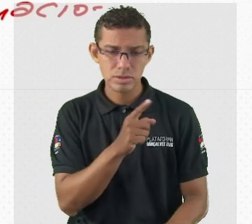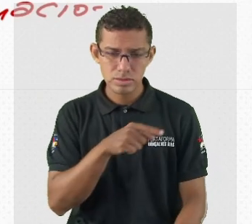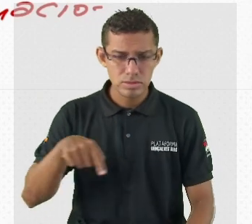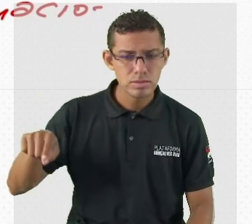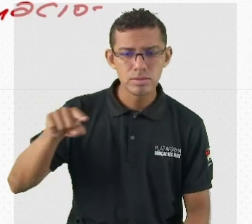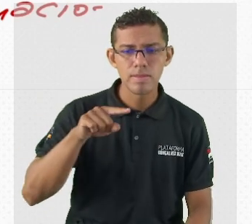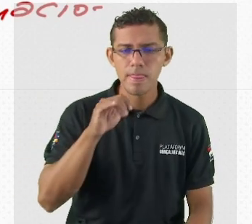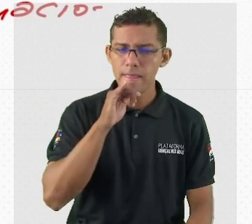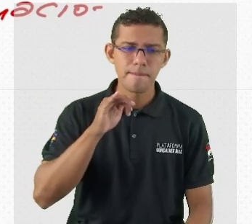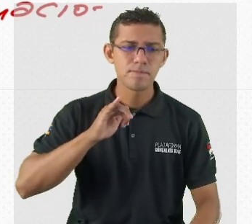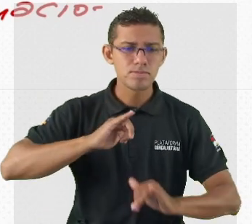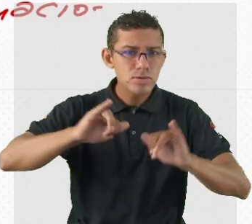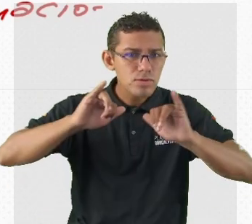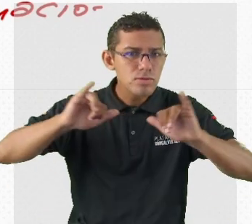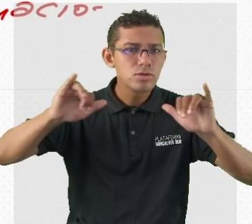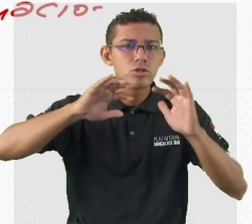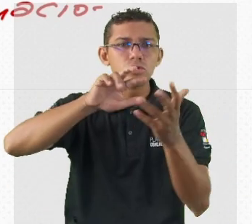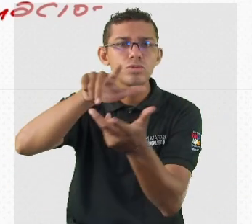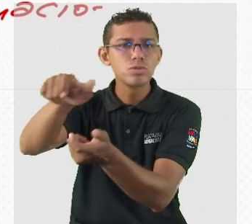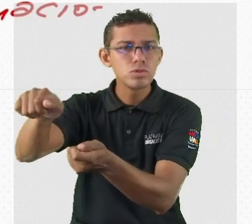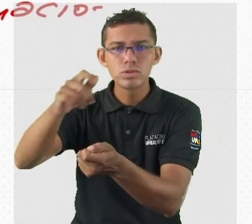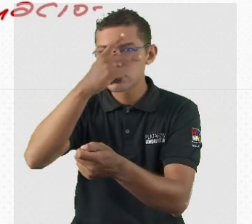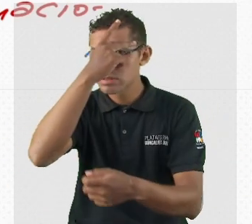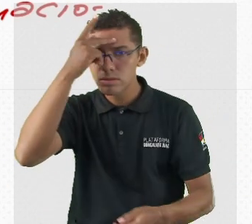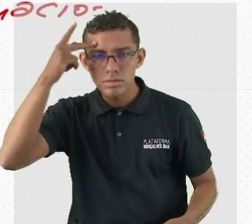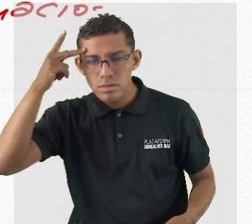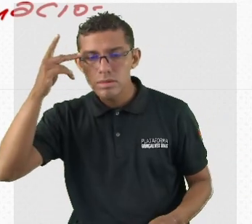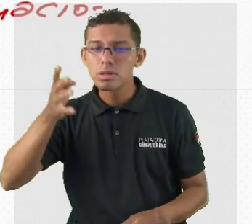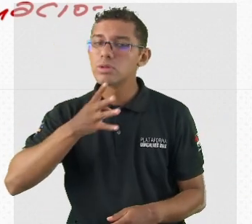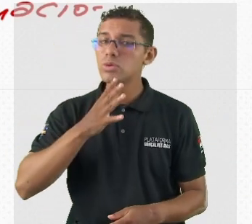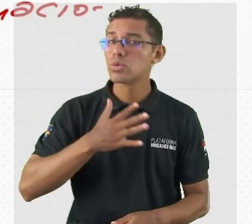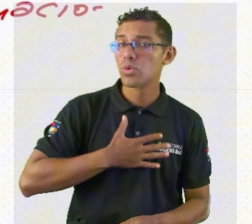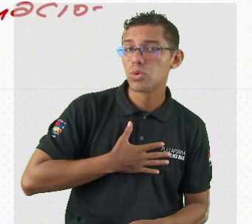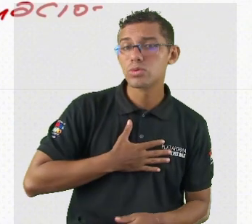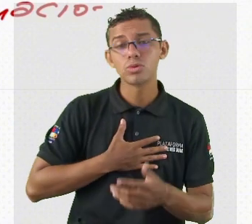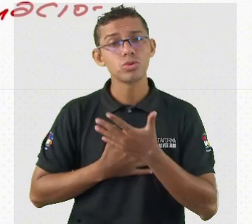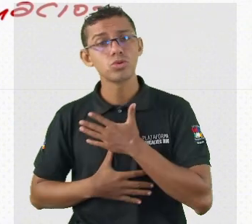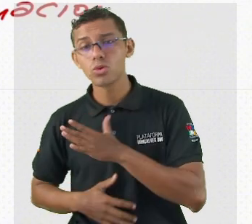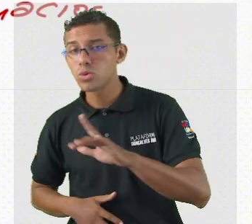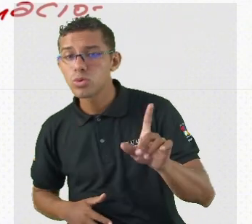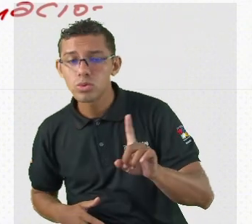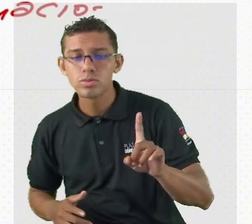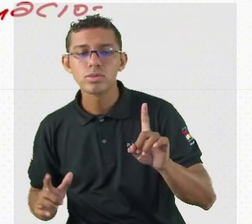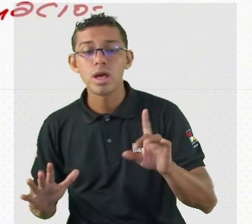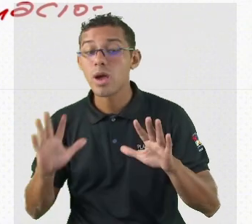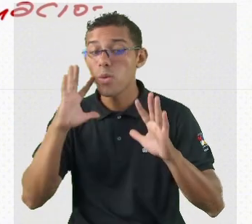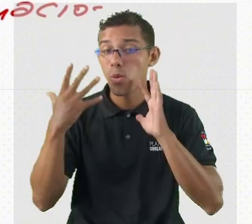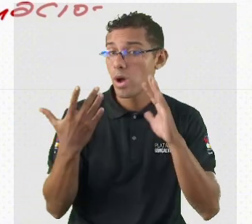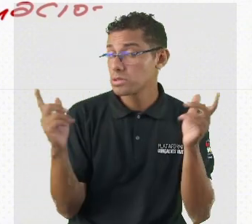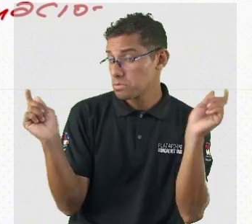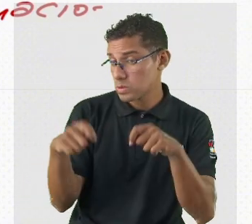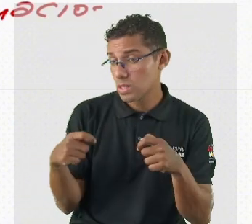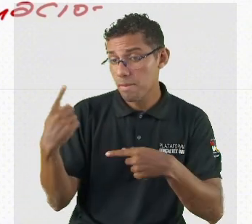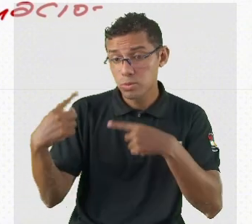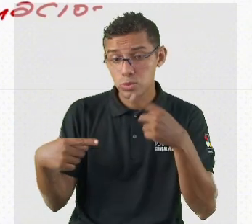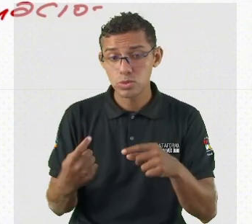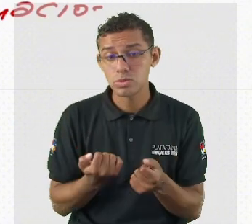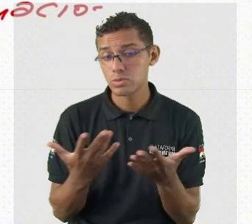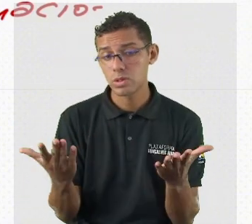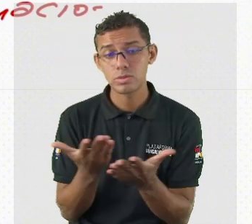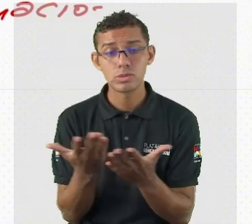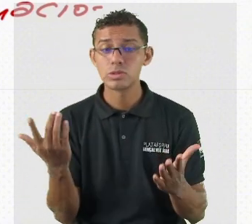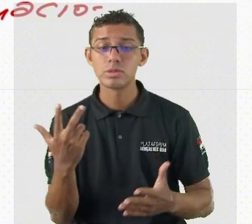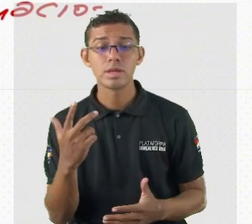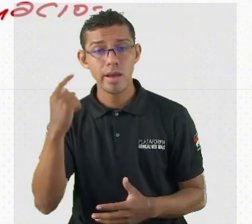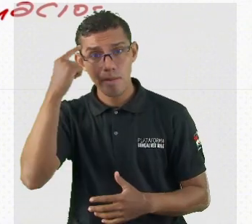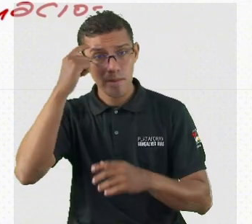tá? As informações do mundo, das pessoas, sabendo o que tu gosta, o que tu não gosta, quais são as tuas possibilidades políticas, aquilo que tu pode fazer, aquilo que